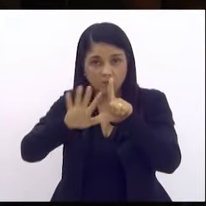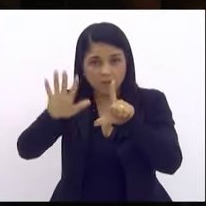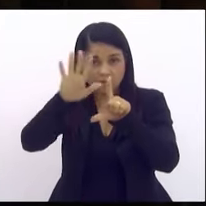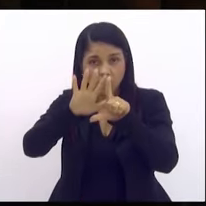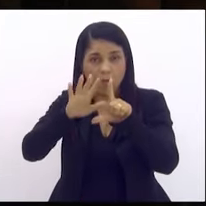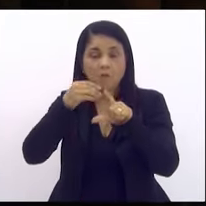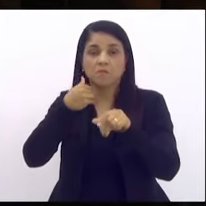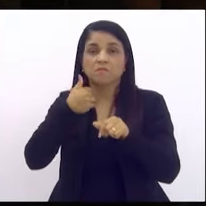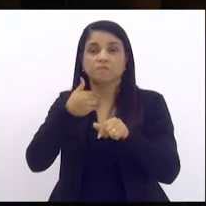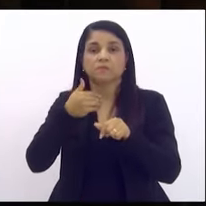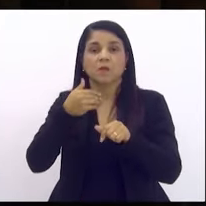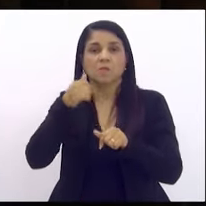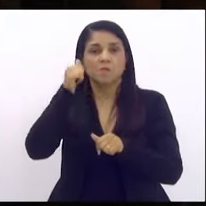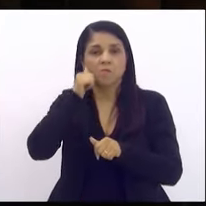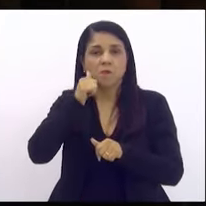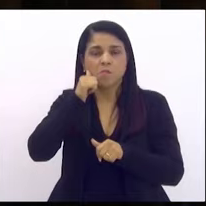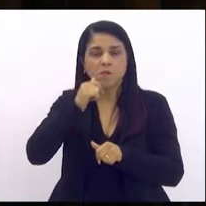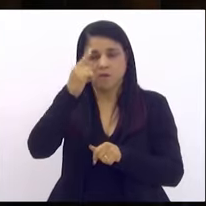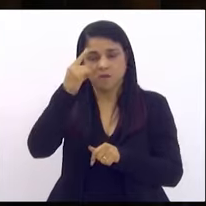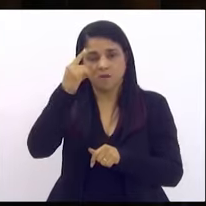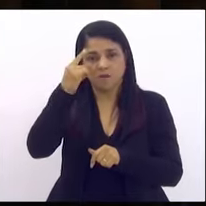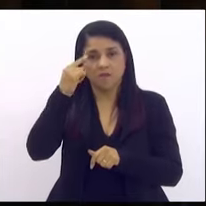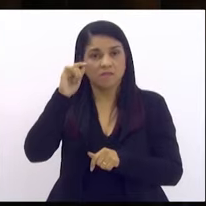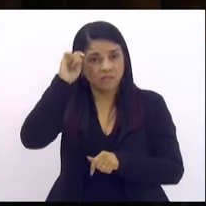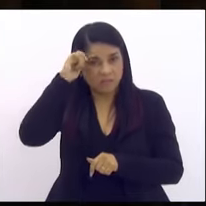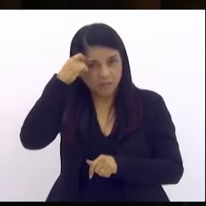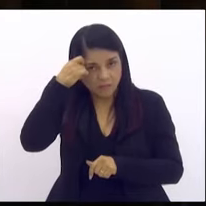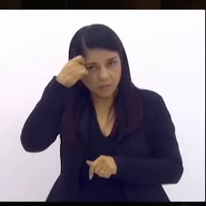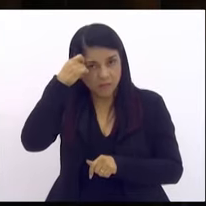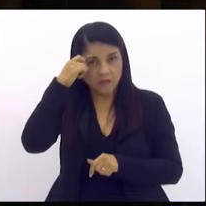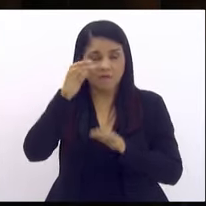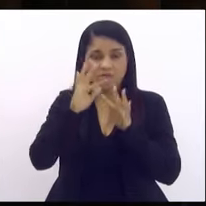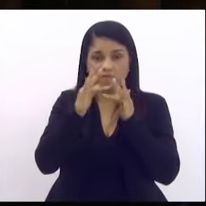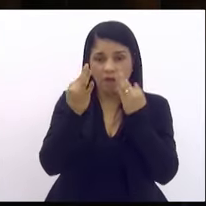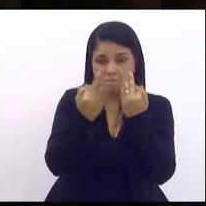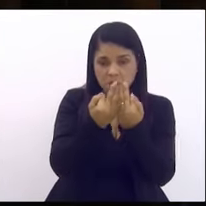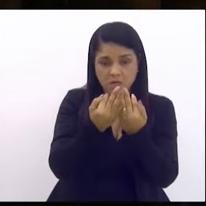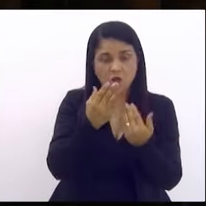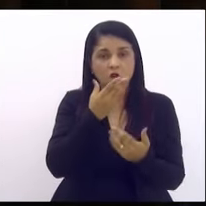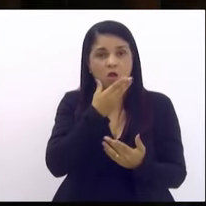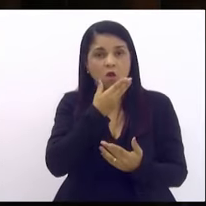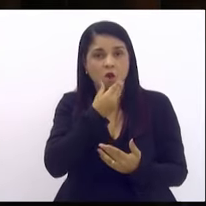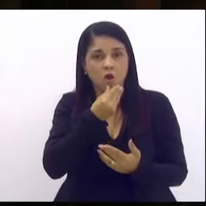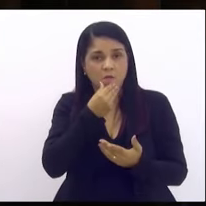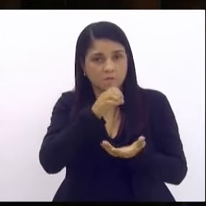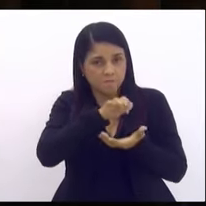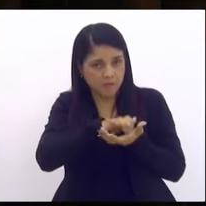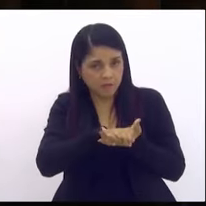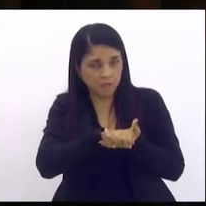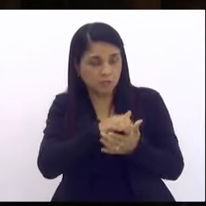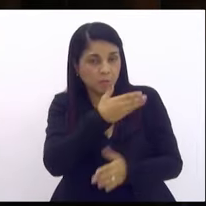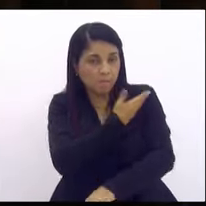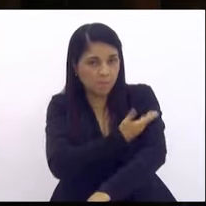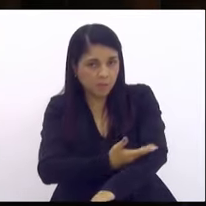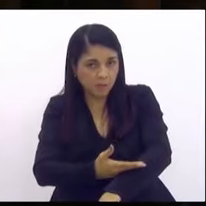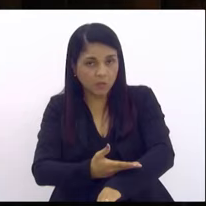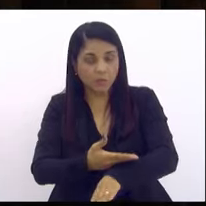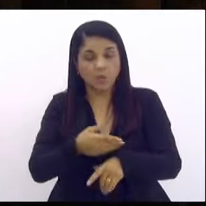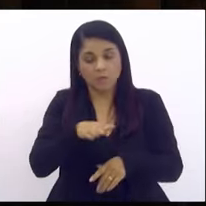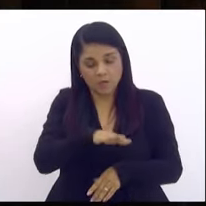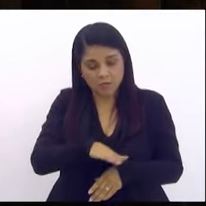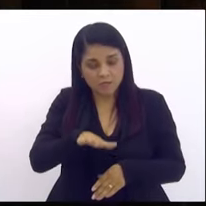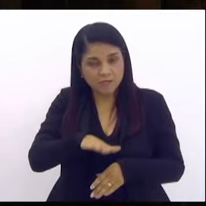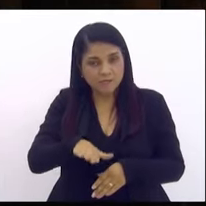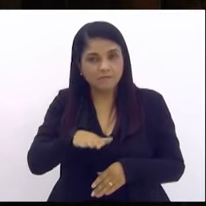mulher negra uma família uma mulher negra um marido branco e uma criança negra num parque de